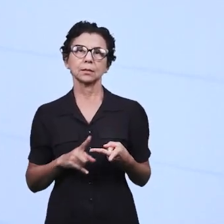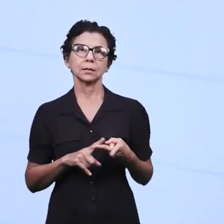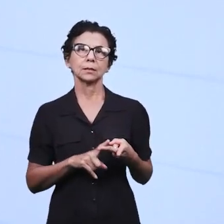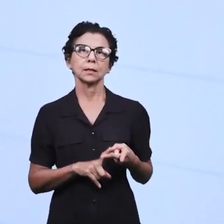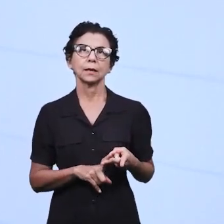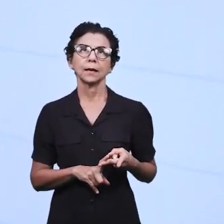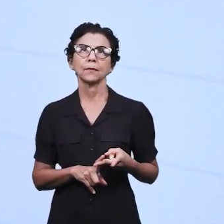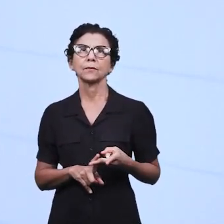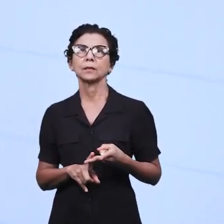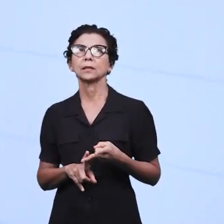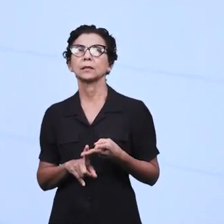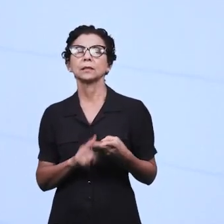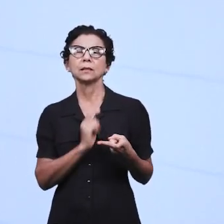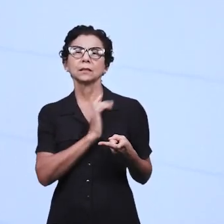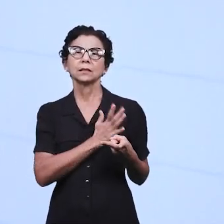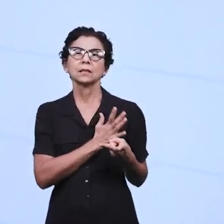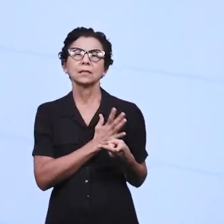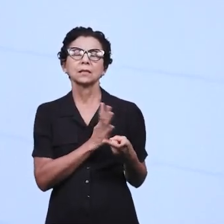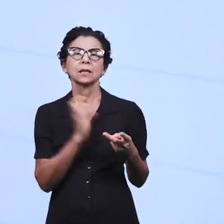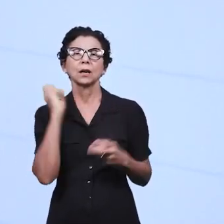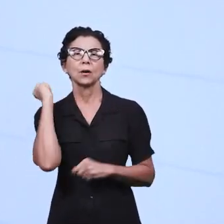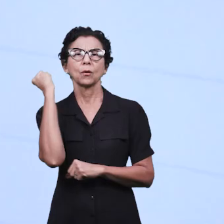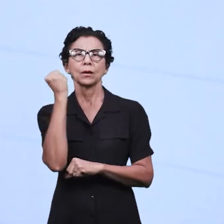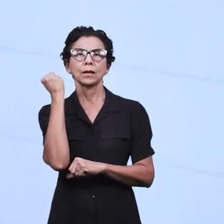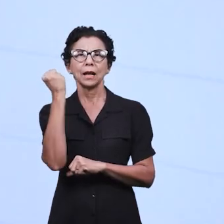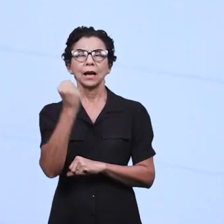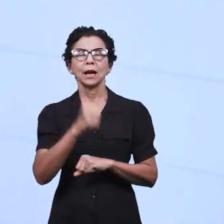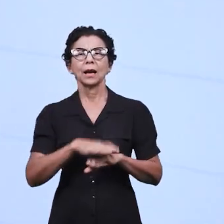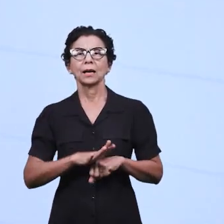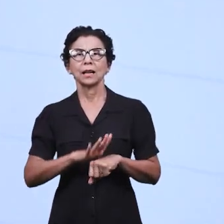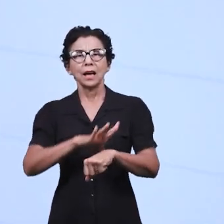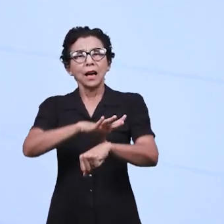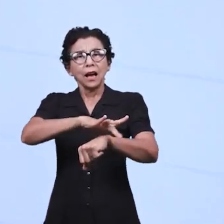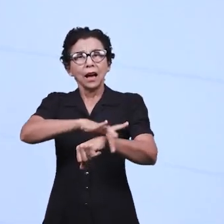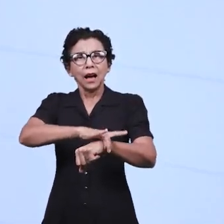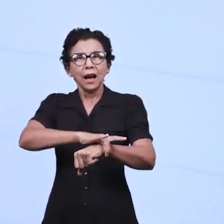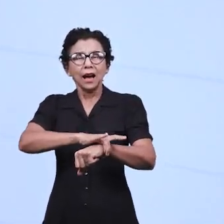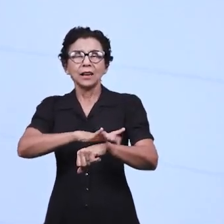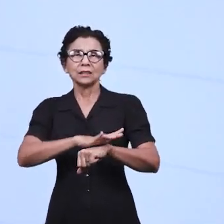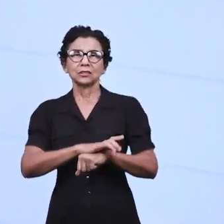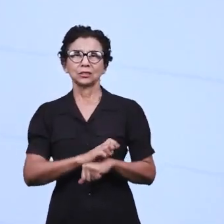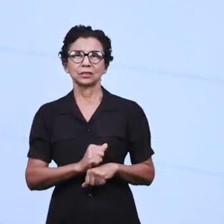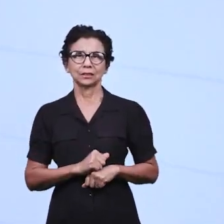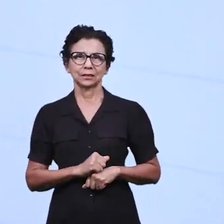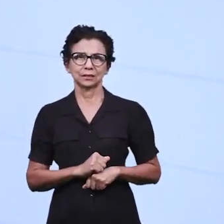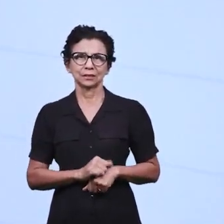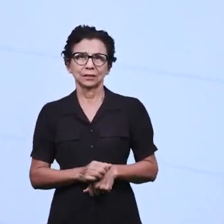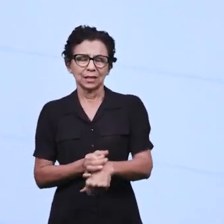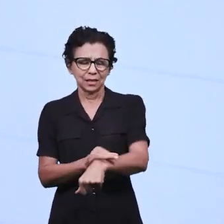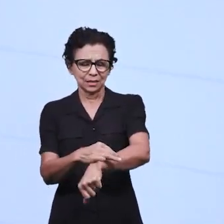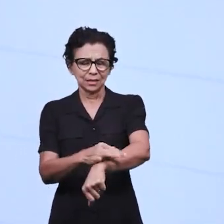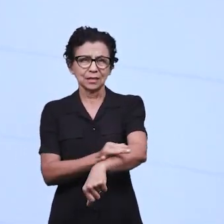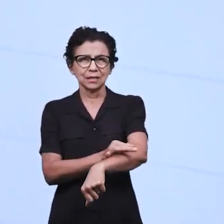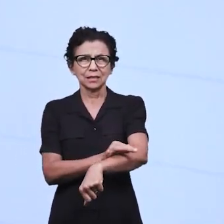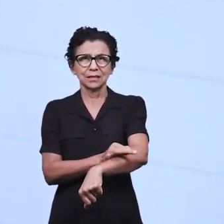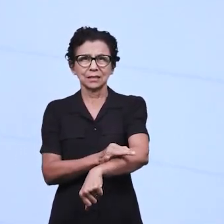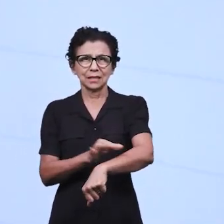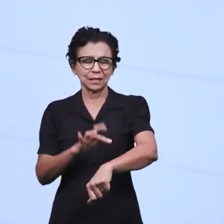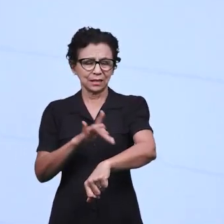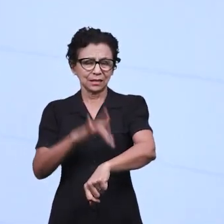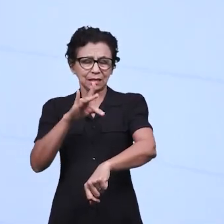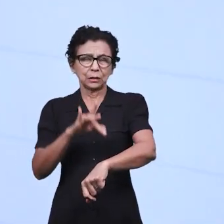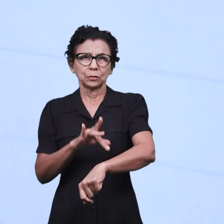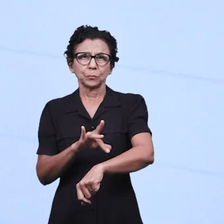renda, cardiopatia grave, hanseníase, AIDS. Então, assim, são diversas doenças, alienação